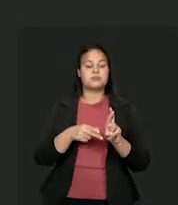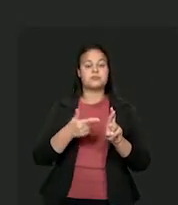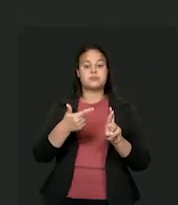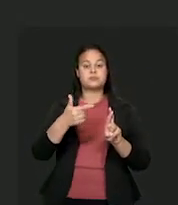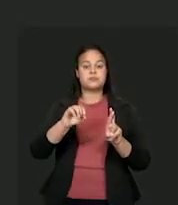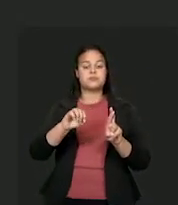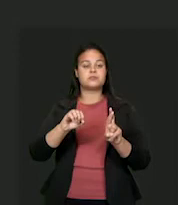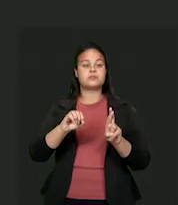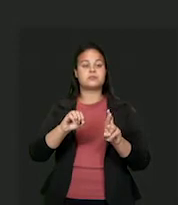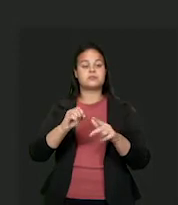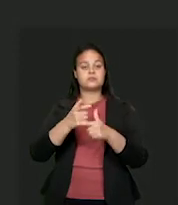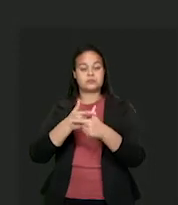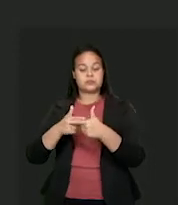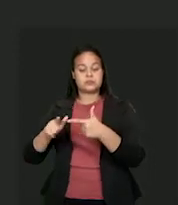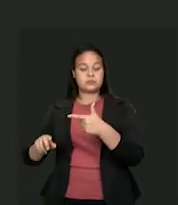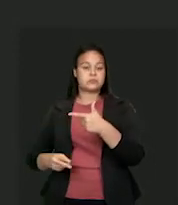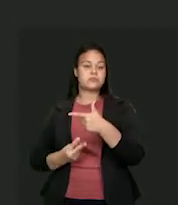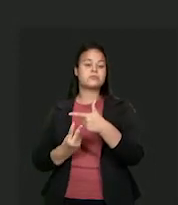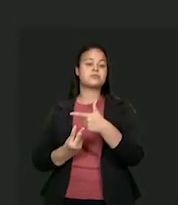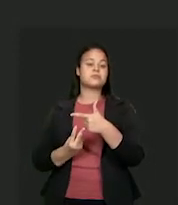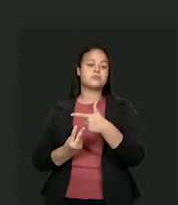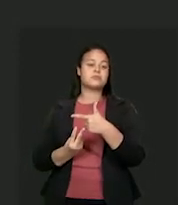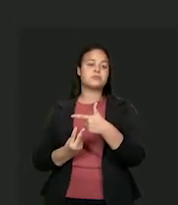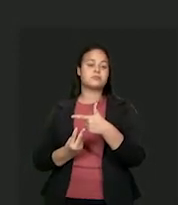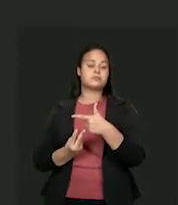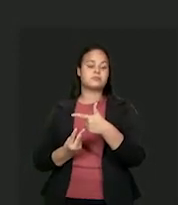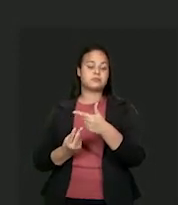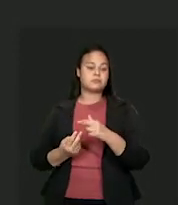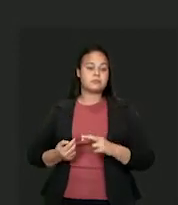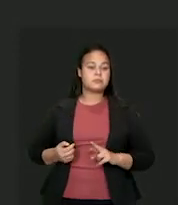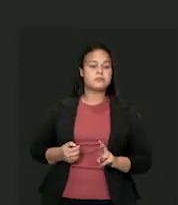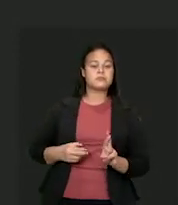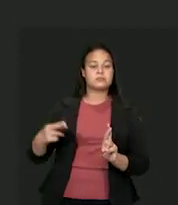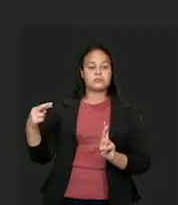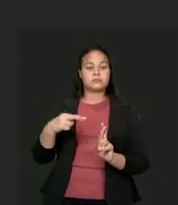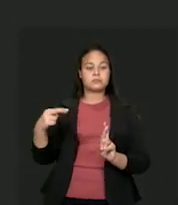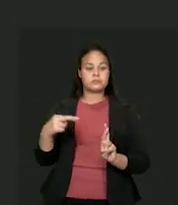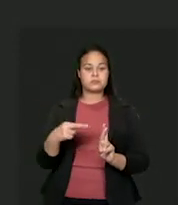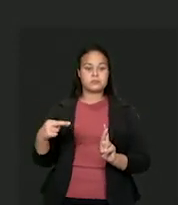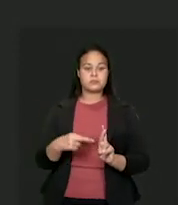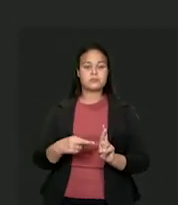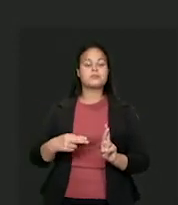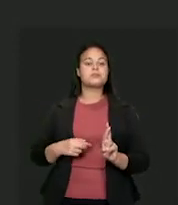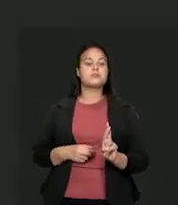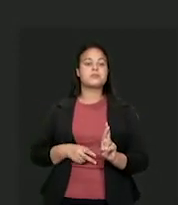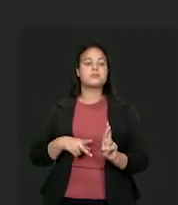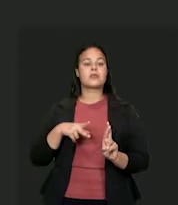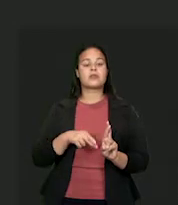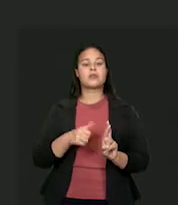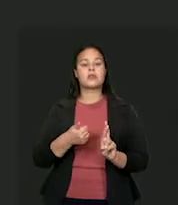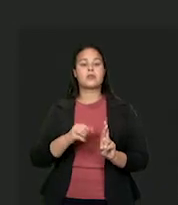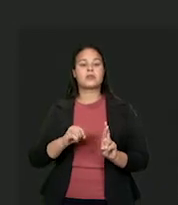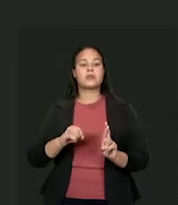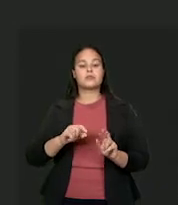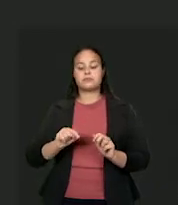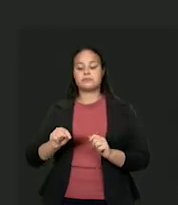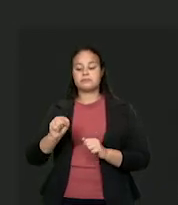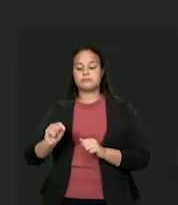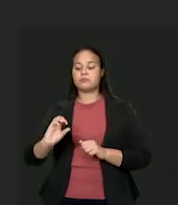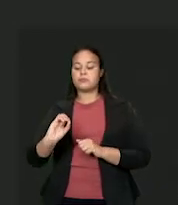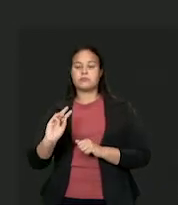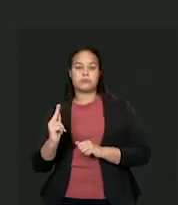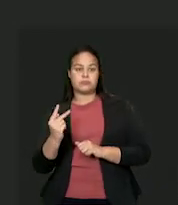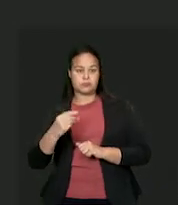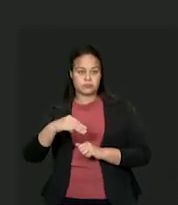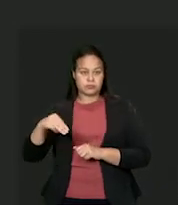20 dividido por 2. Resistência equivalente vai ser igual a 10 ohms.